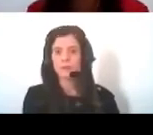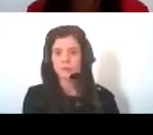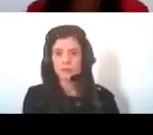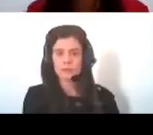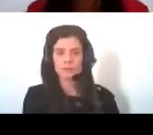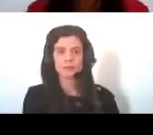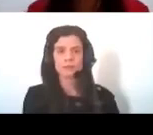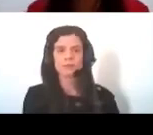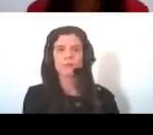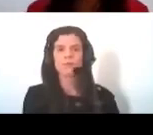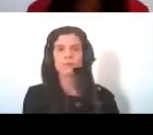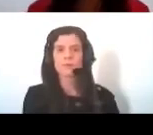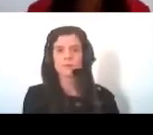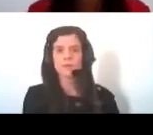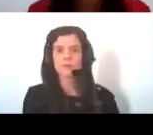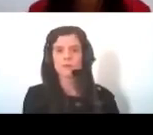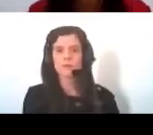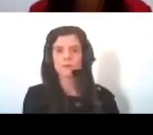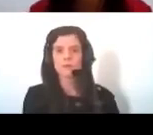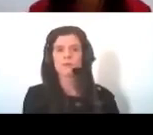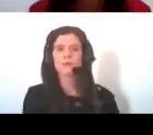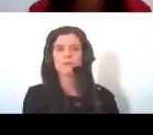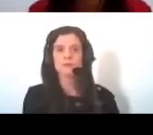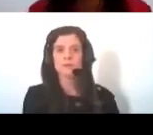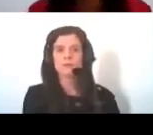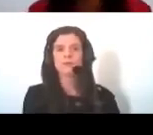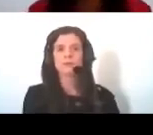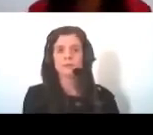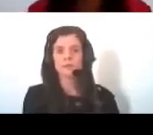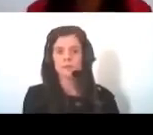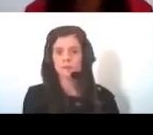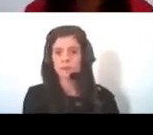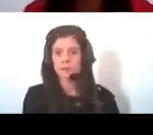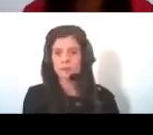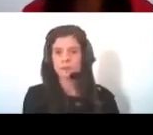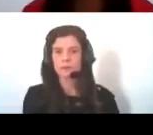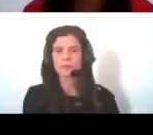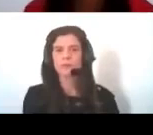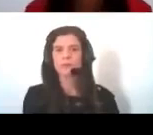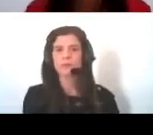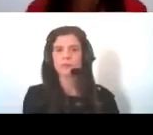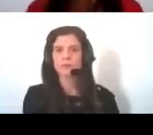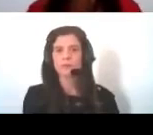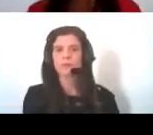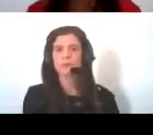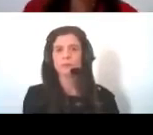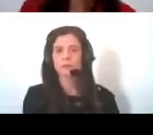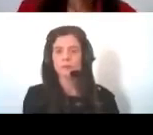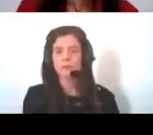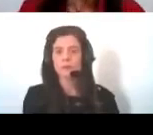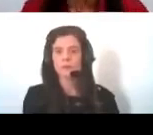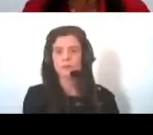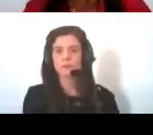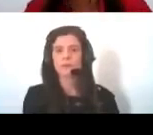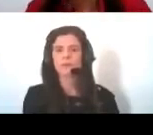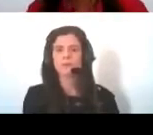organograma da prefeitura e a escola de gestão pública. Vamos também falar a respeito das principais diferenças entre trabalhar numa